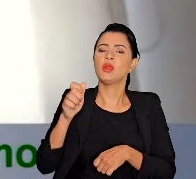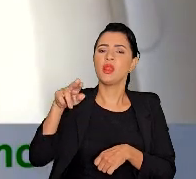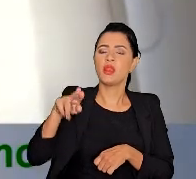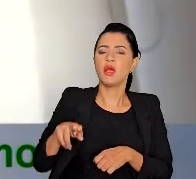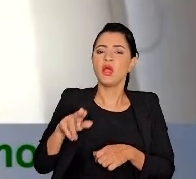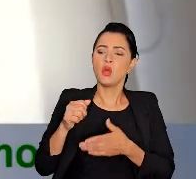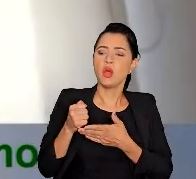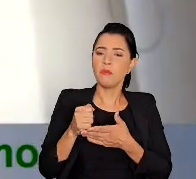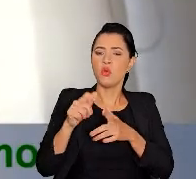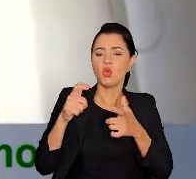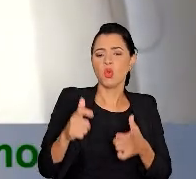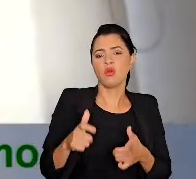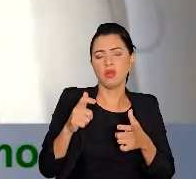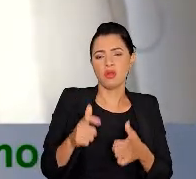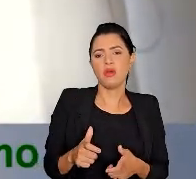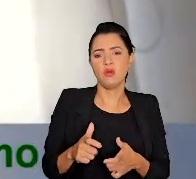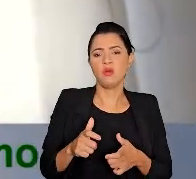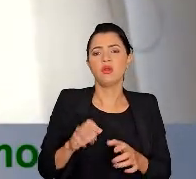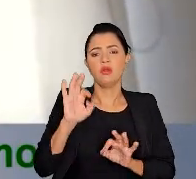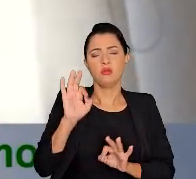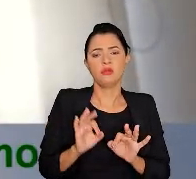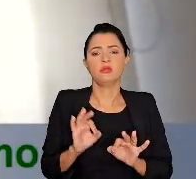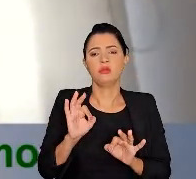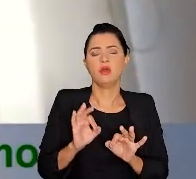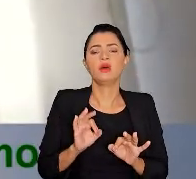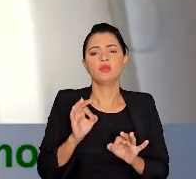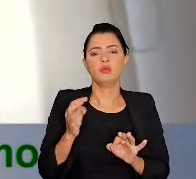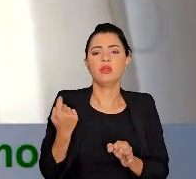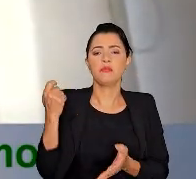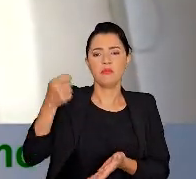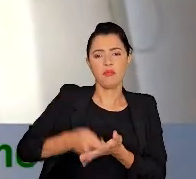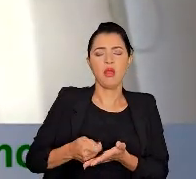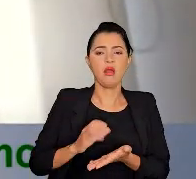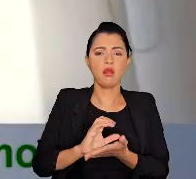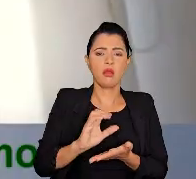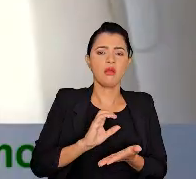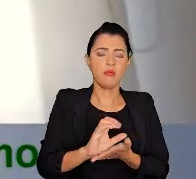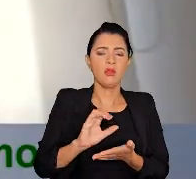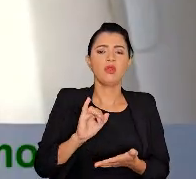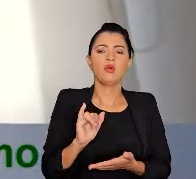apoio local e organizados e financiados pelo Irã.